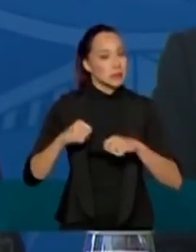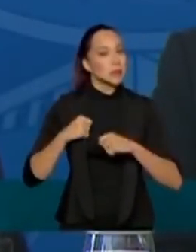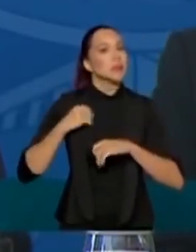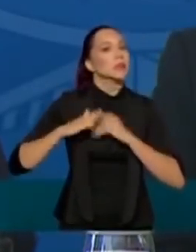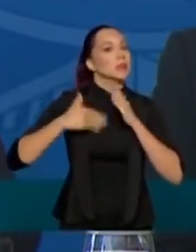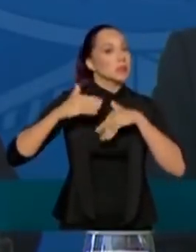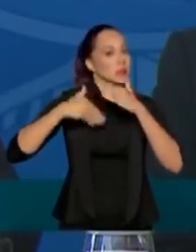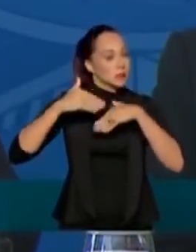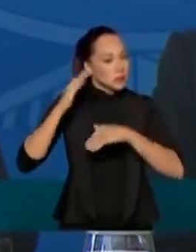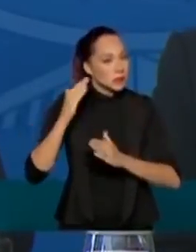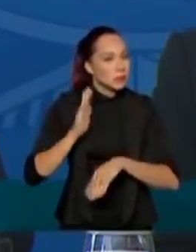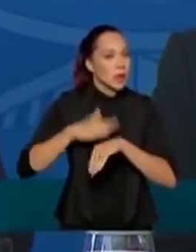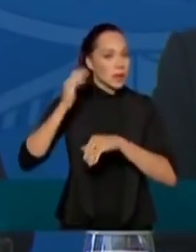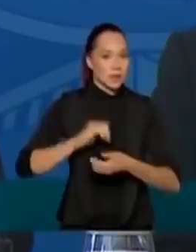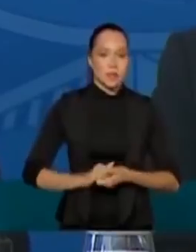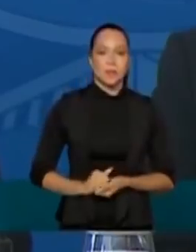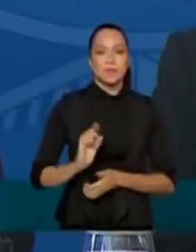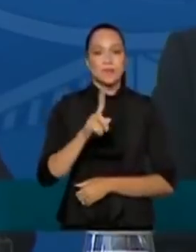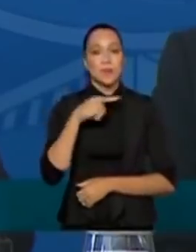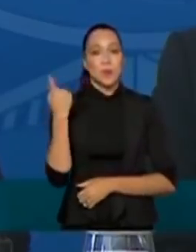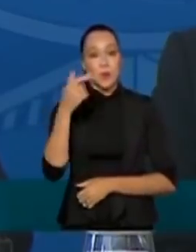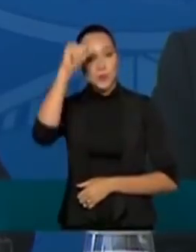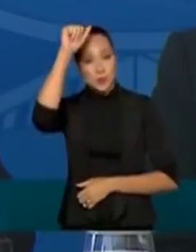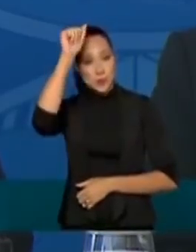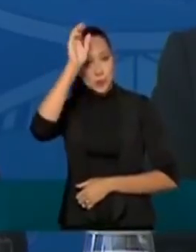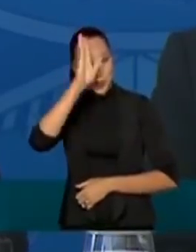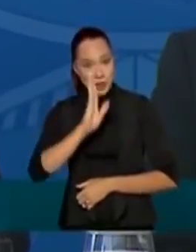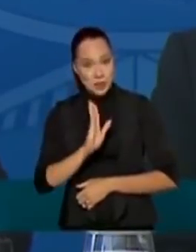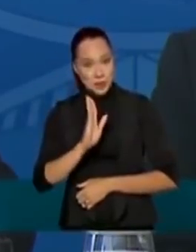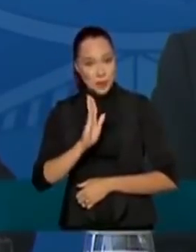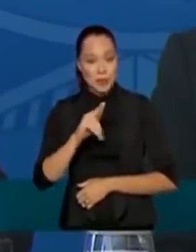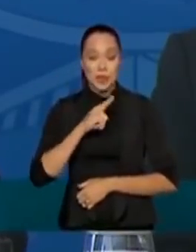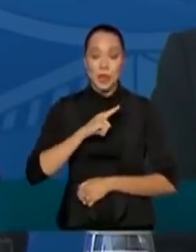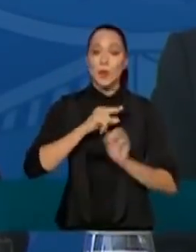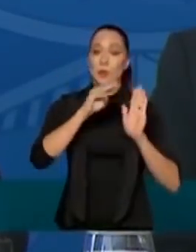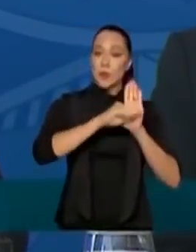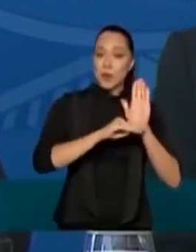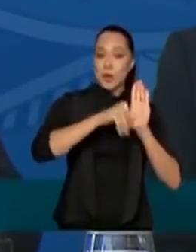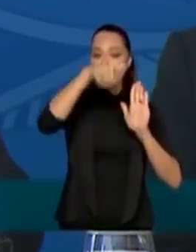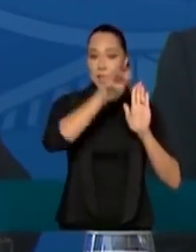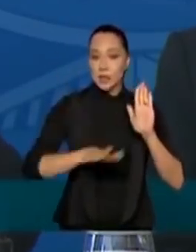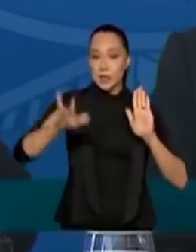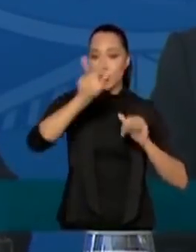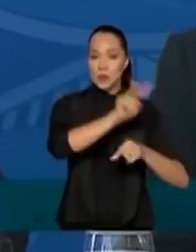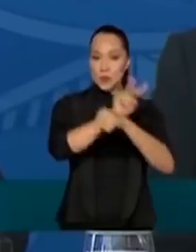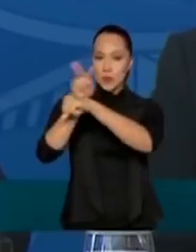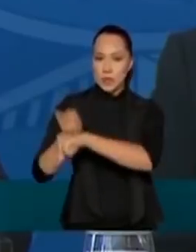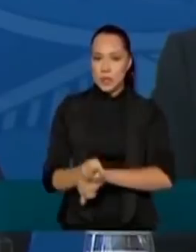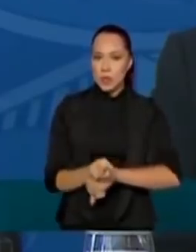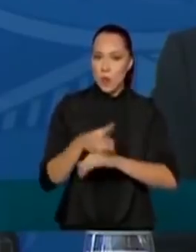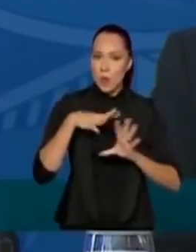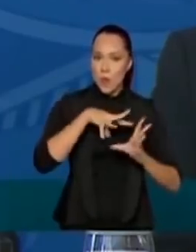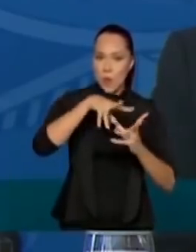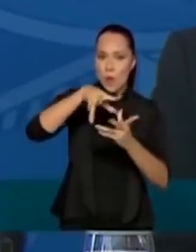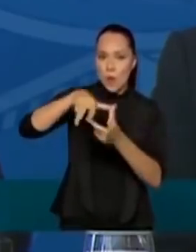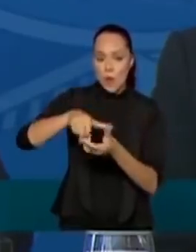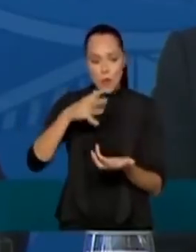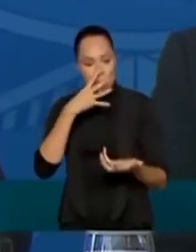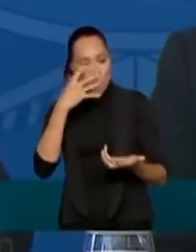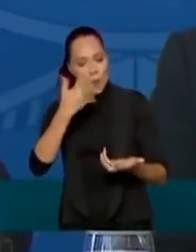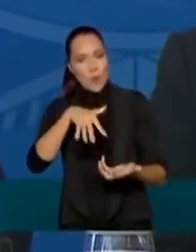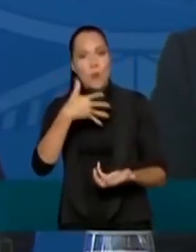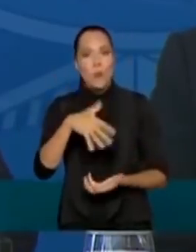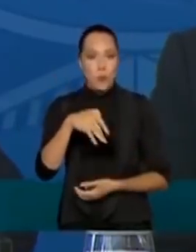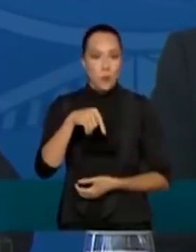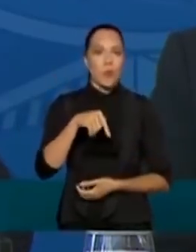avançar. Nosso país tem um programa nacional de imunização que é reconhecido mundialmente,